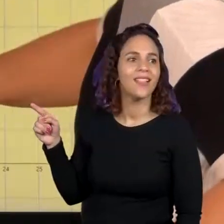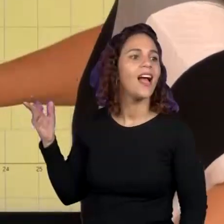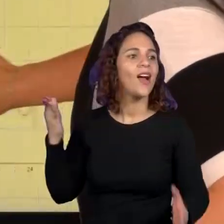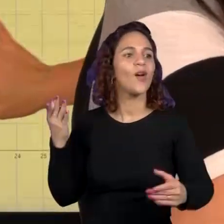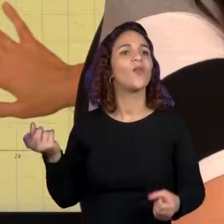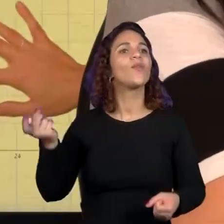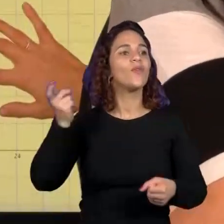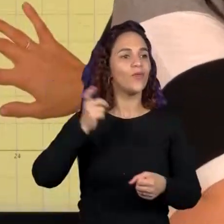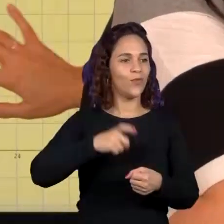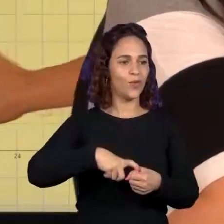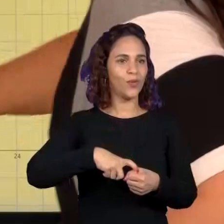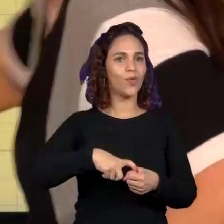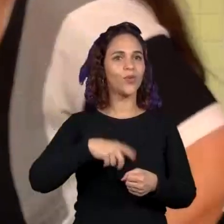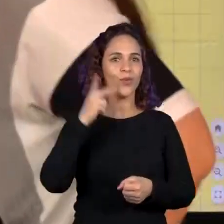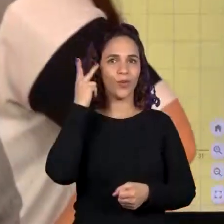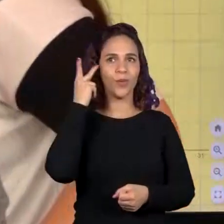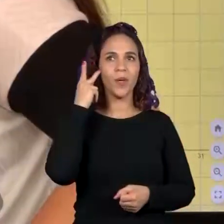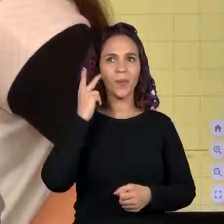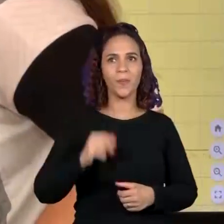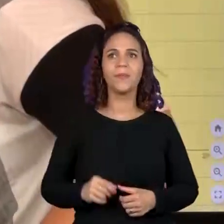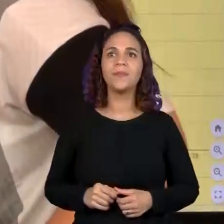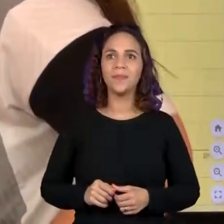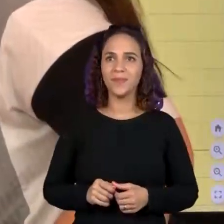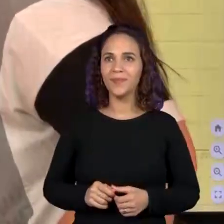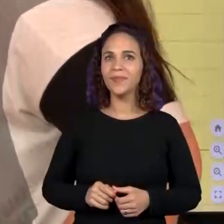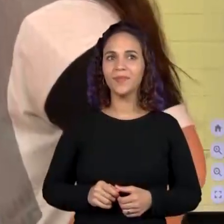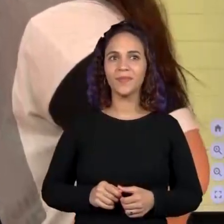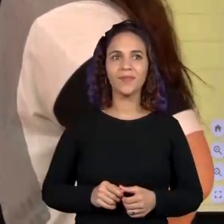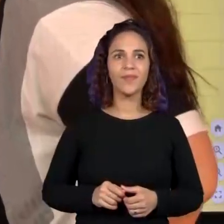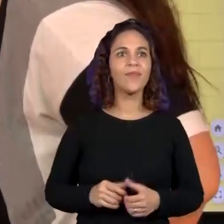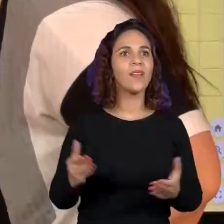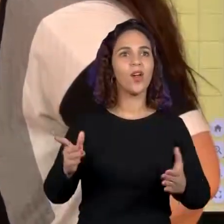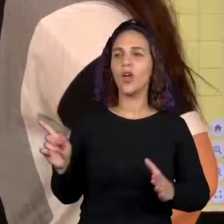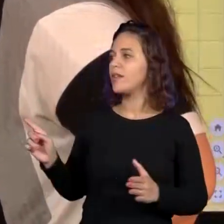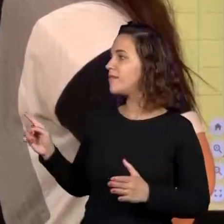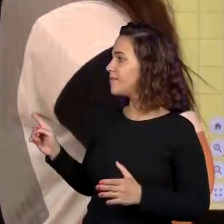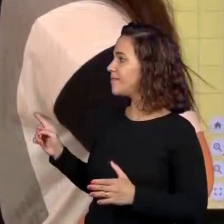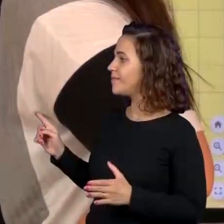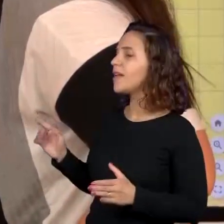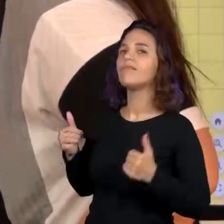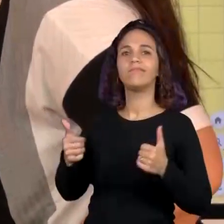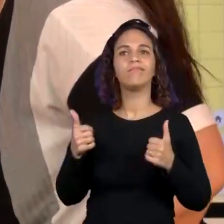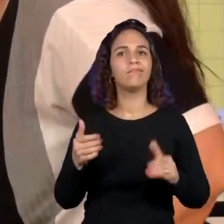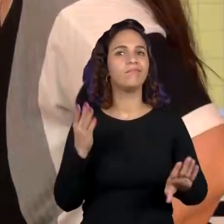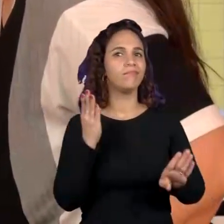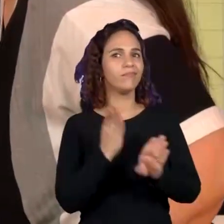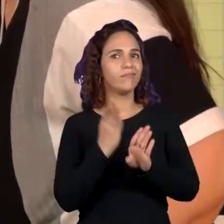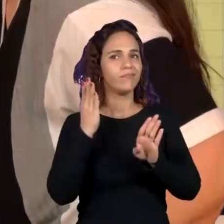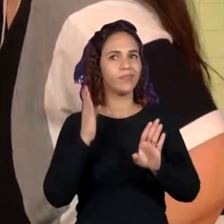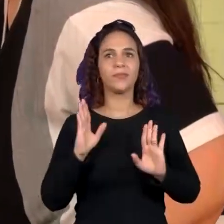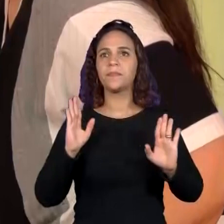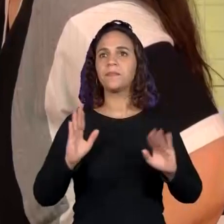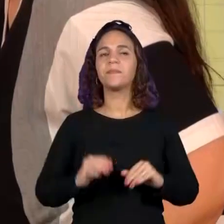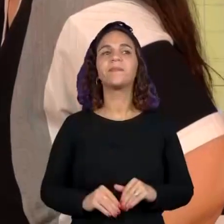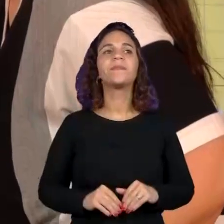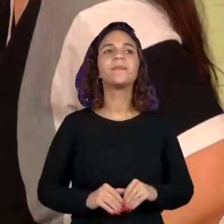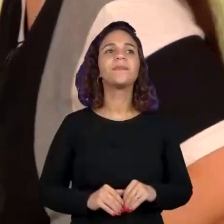voltou. Isso. Aí é só você puxar a tela. Achou. Aí, prontinho, ó